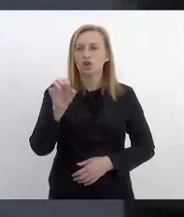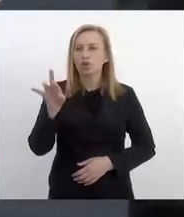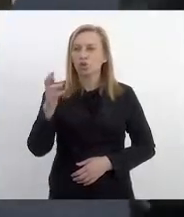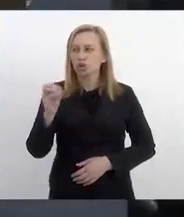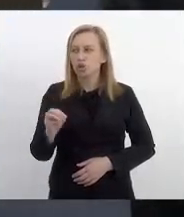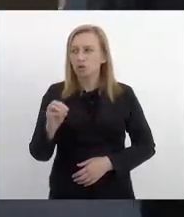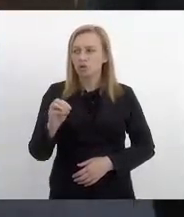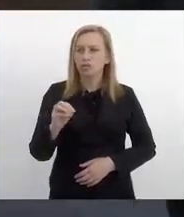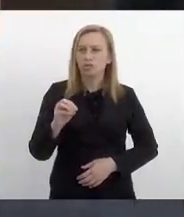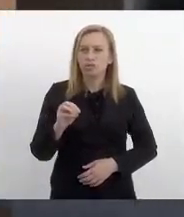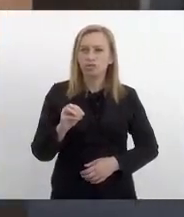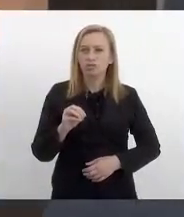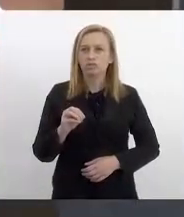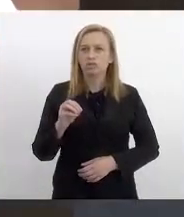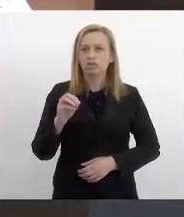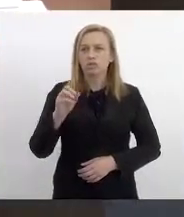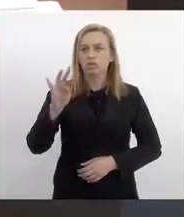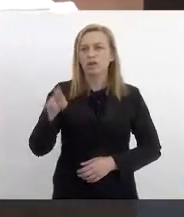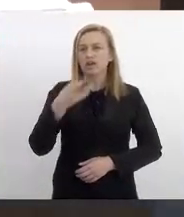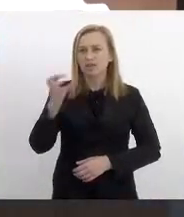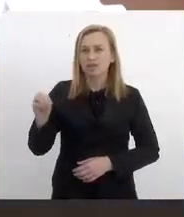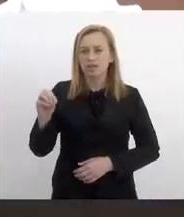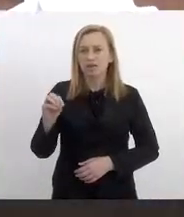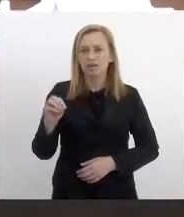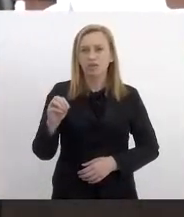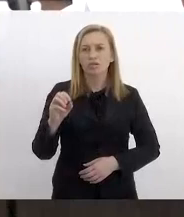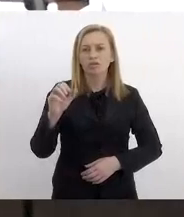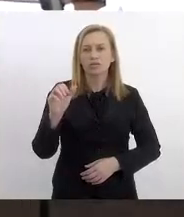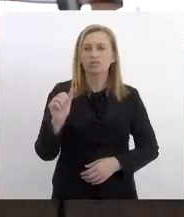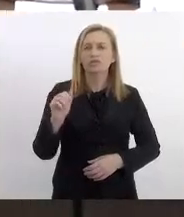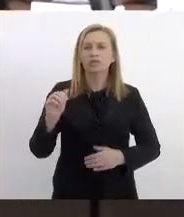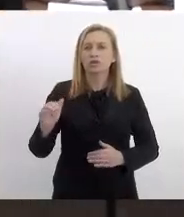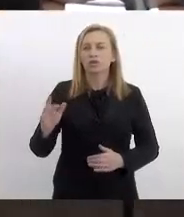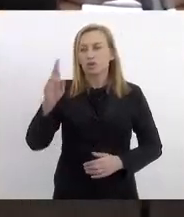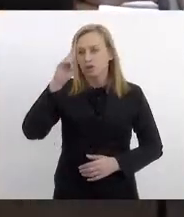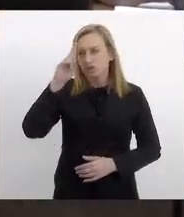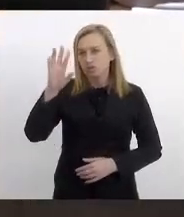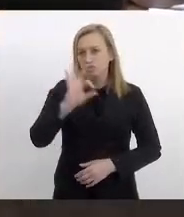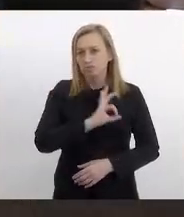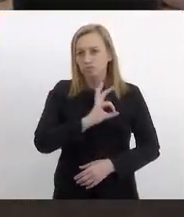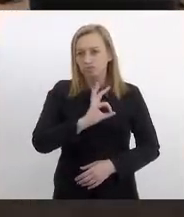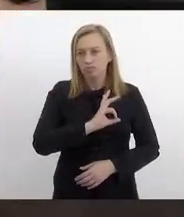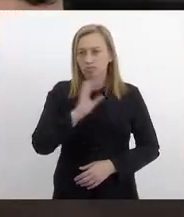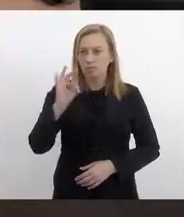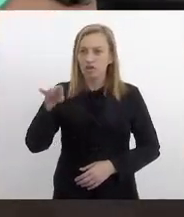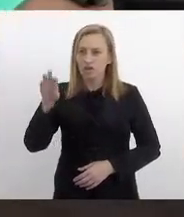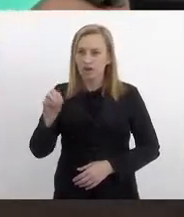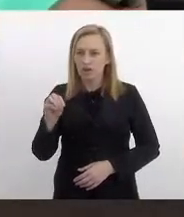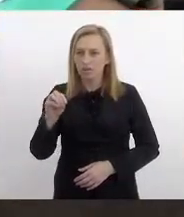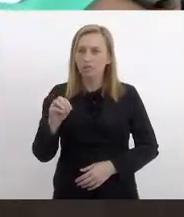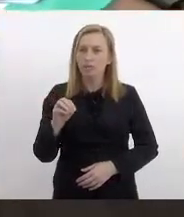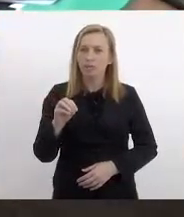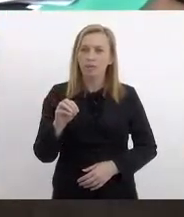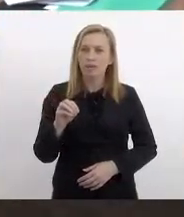Mink, Brazão, André Correia, Subintendente Bernardo, Bebeto,